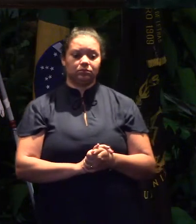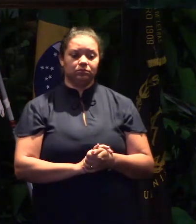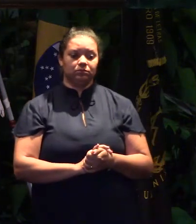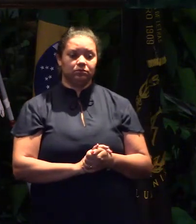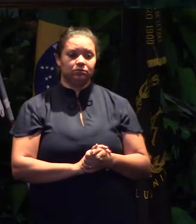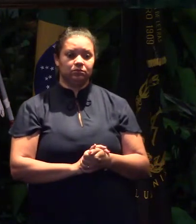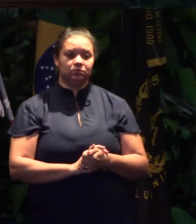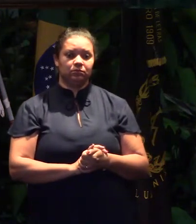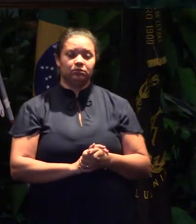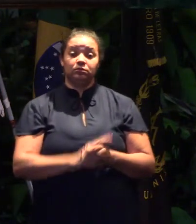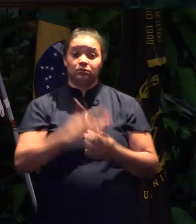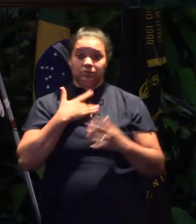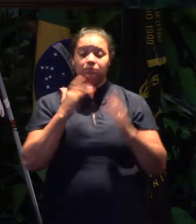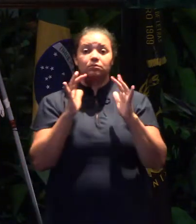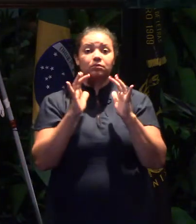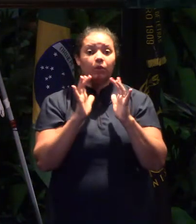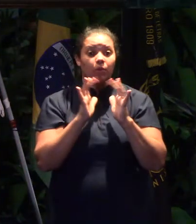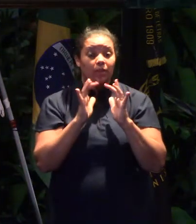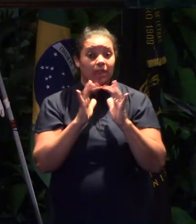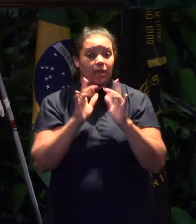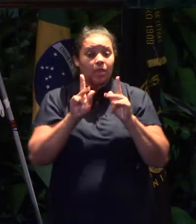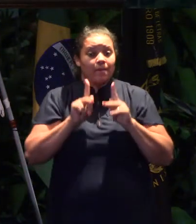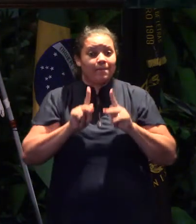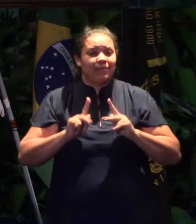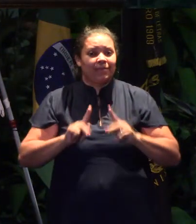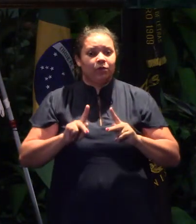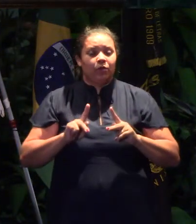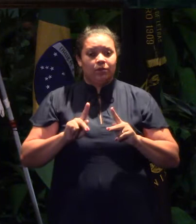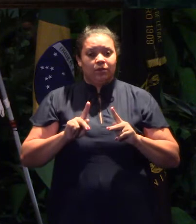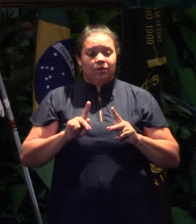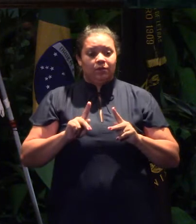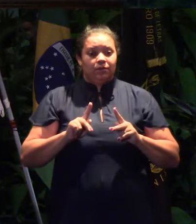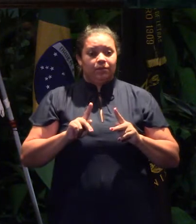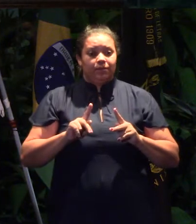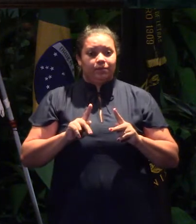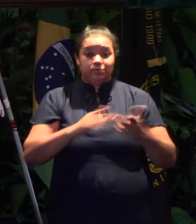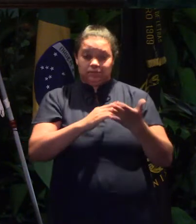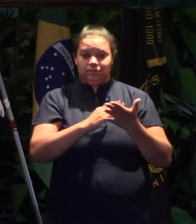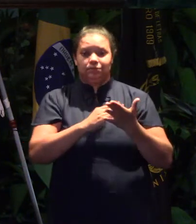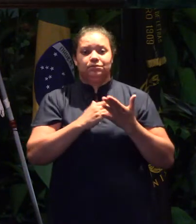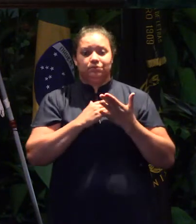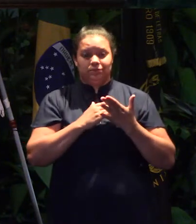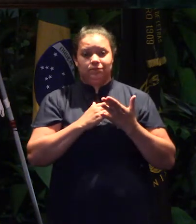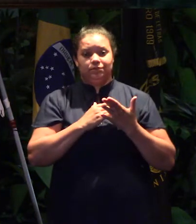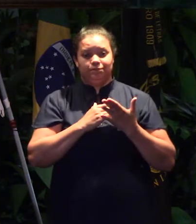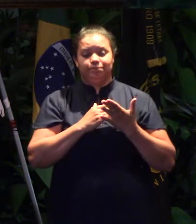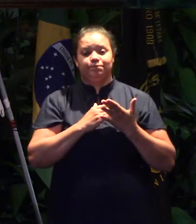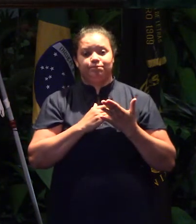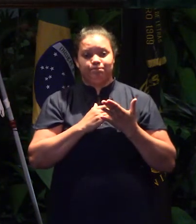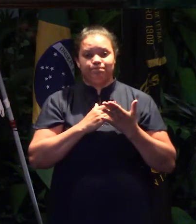Tal foi o meu contato com as muitas pessoas que generosamente se fizeram de ponte entre mim e os mais